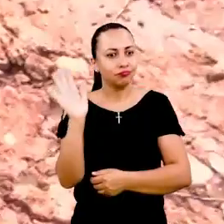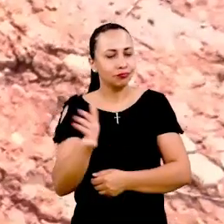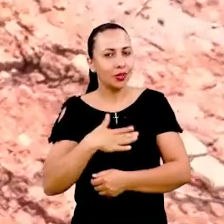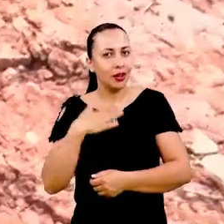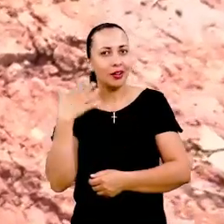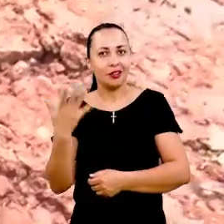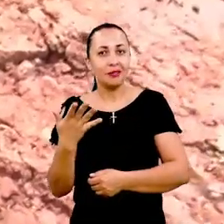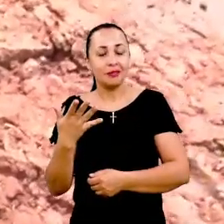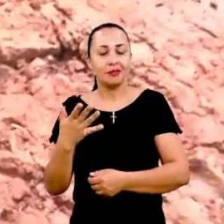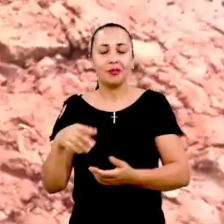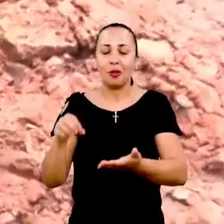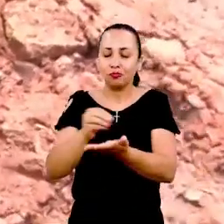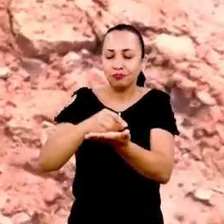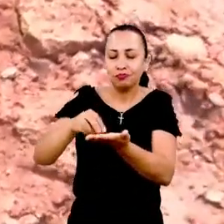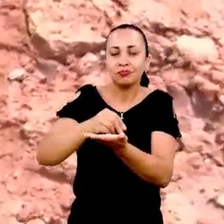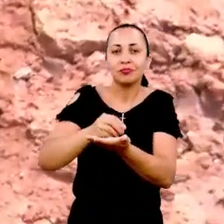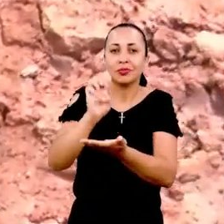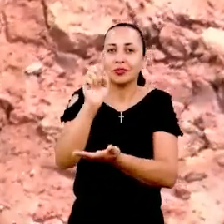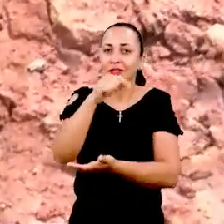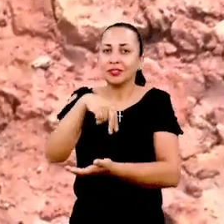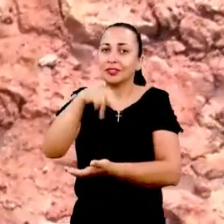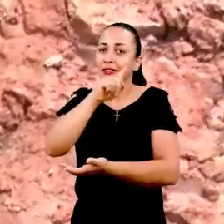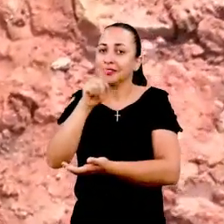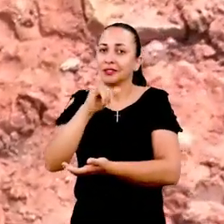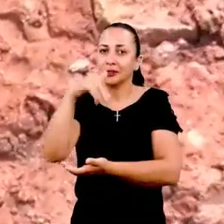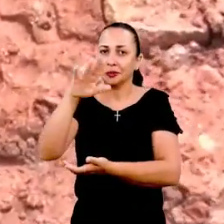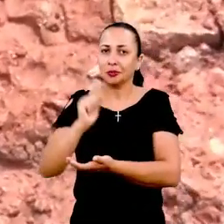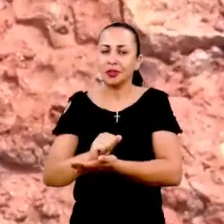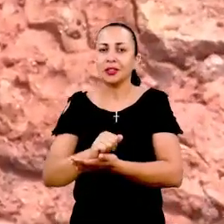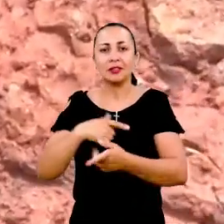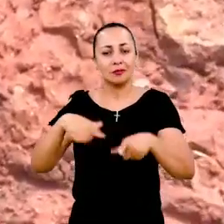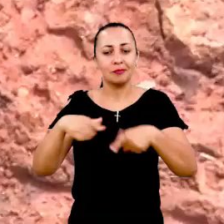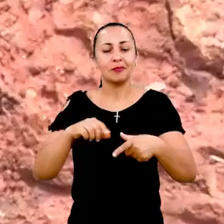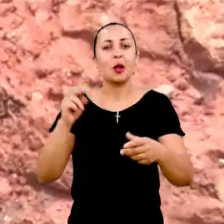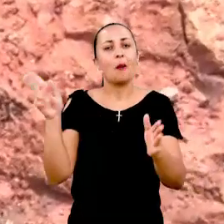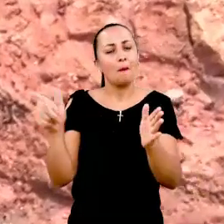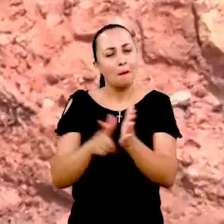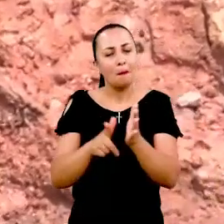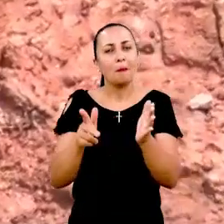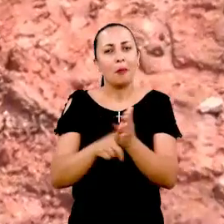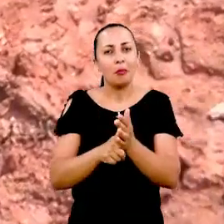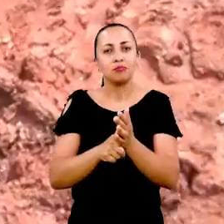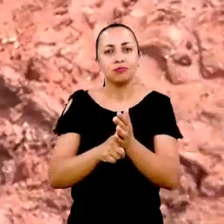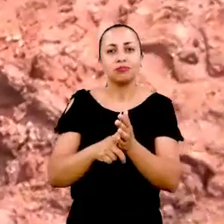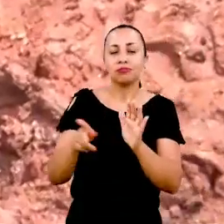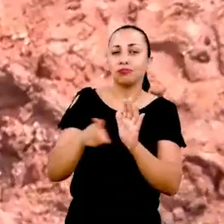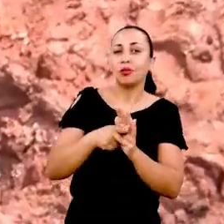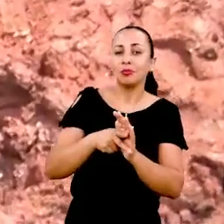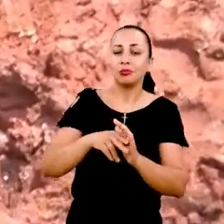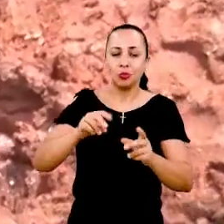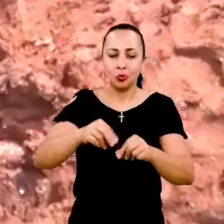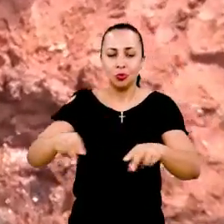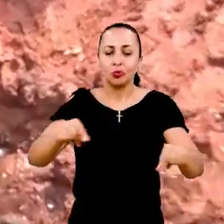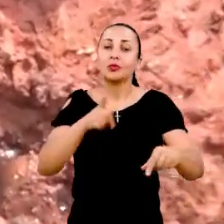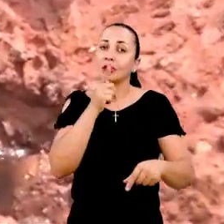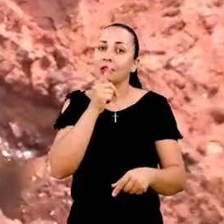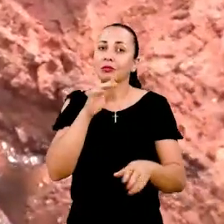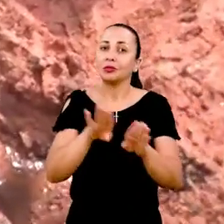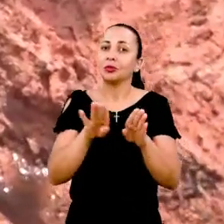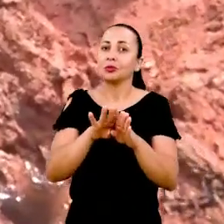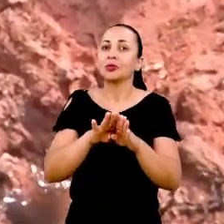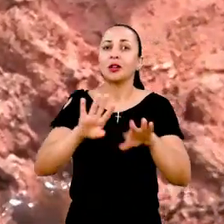o composto em si, ele é uma enzima, um composto orgânico, que reage organicamente com o próprio solo e com a água pela qual ele